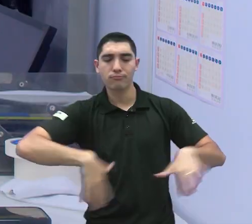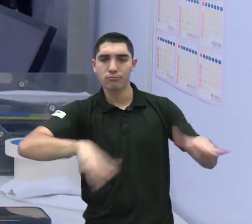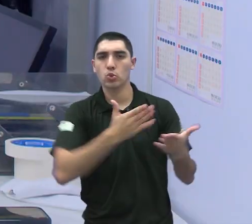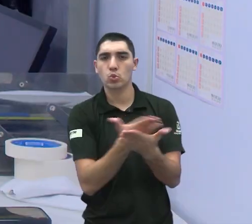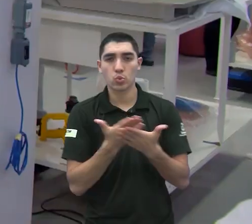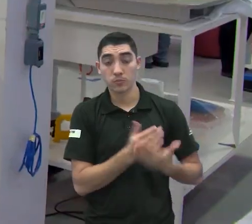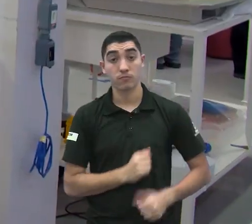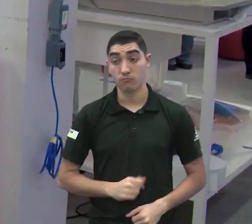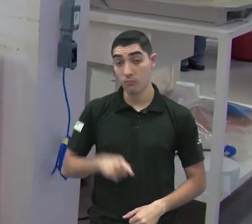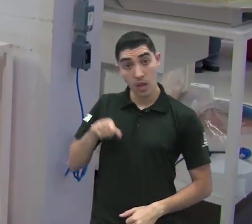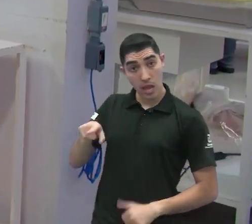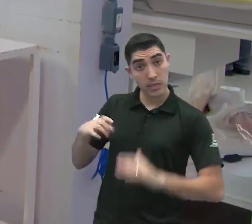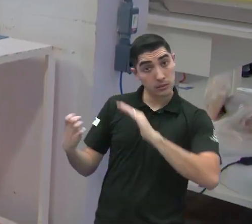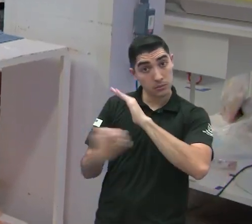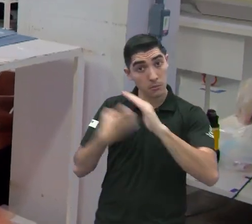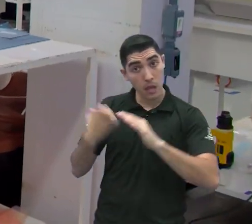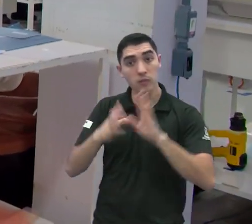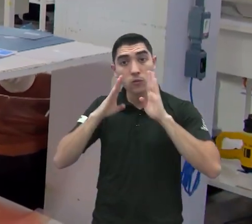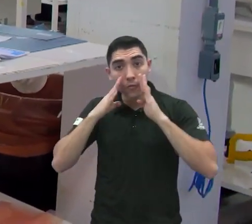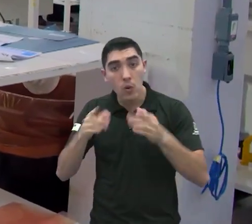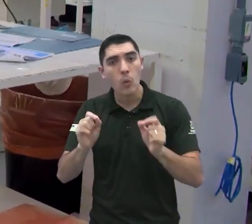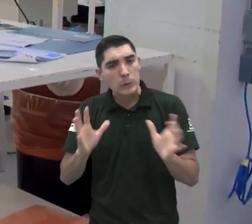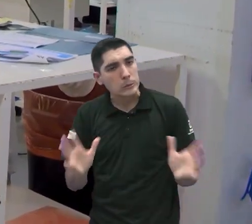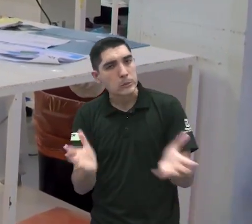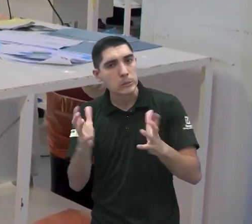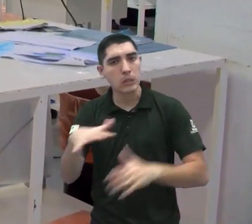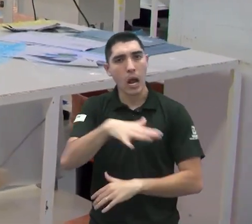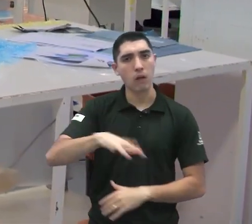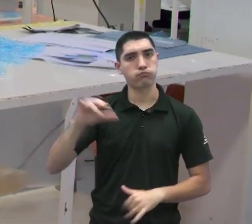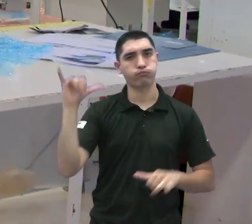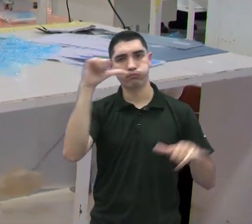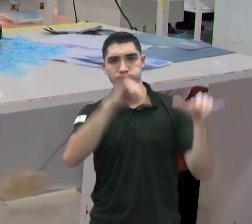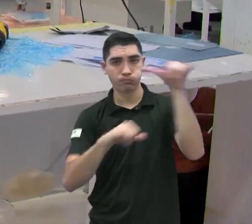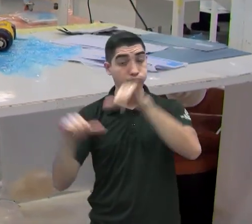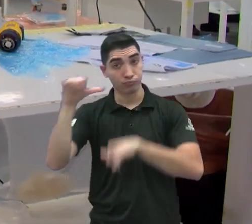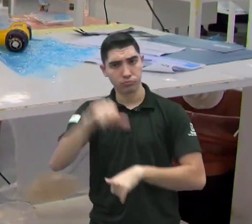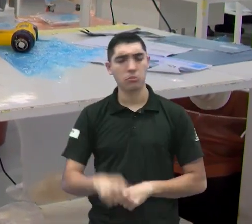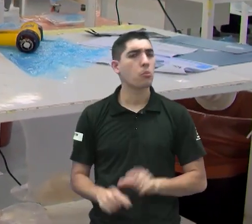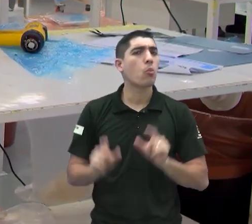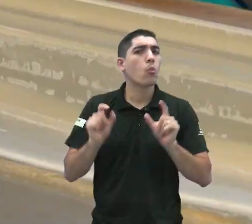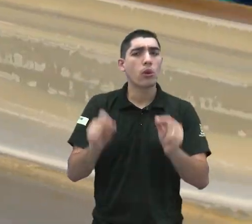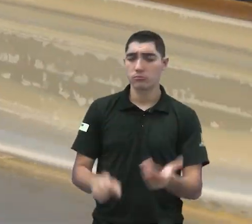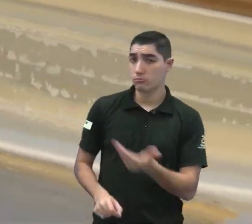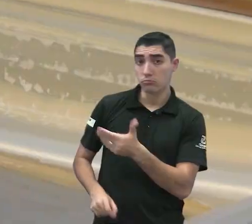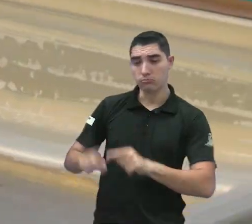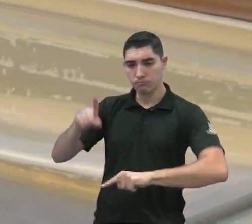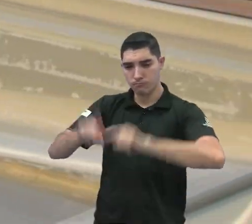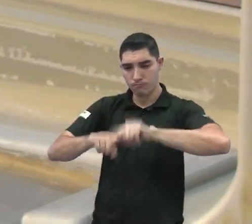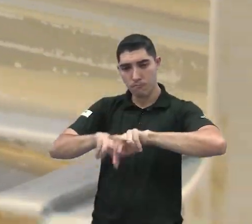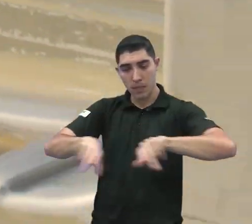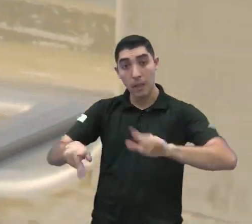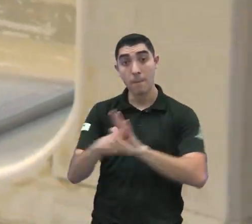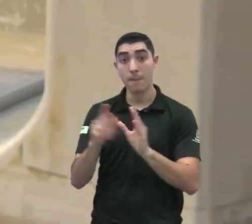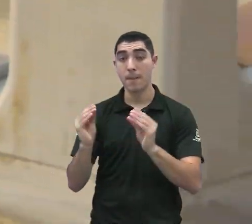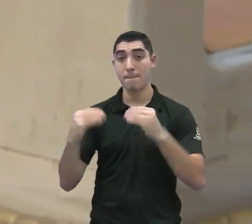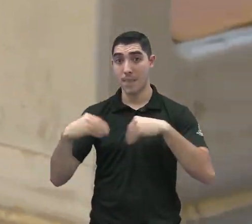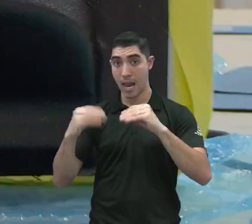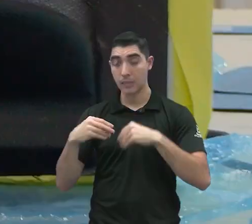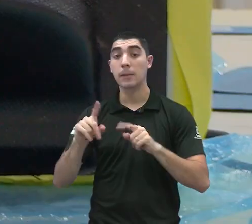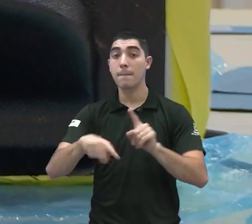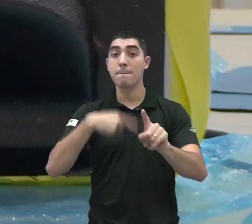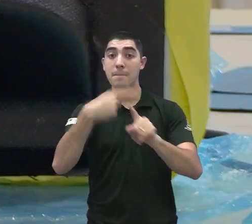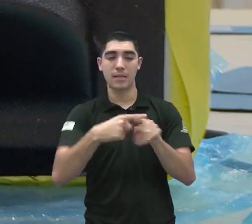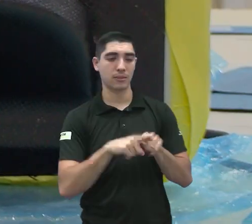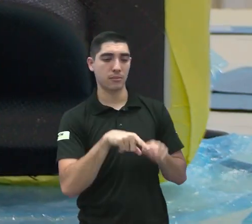empresa do ramo é uma das várias instituições que ajudam a fortalecer a vocação aeroespacial da cidade. Aqui, são produzidos materiais